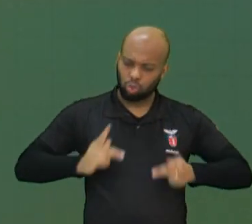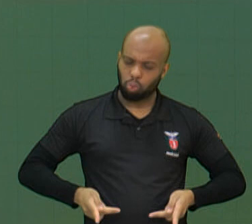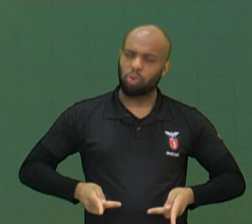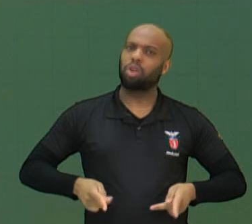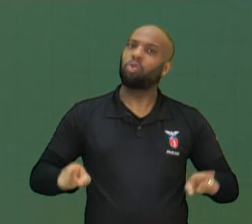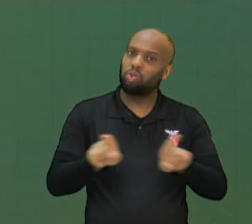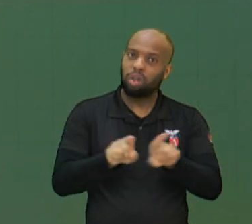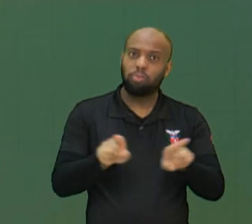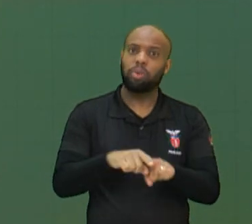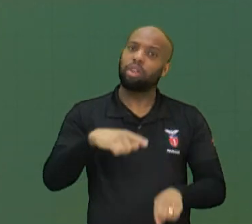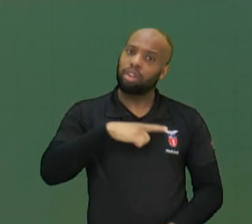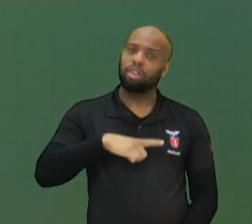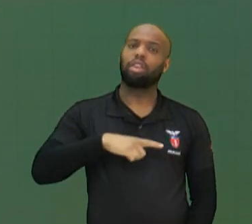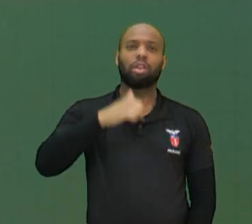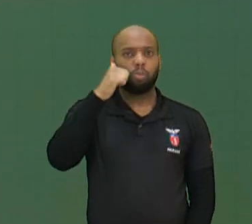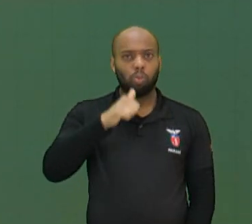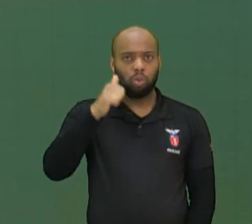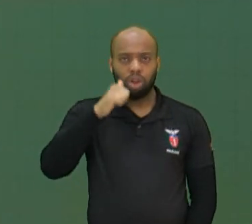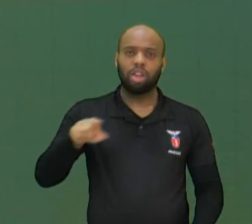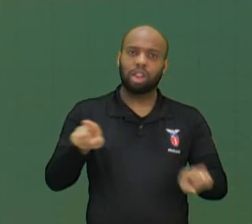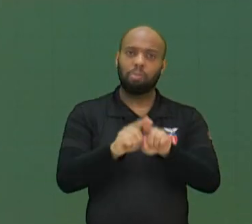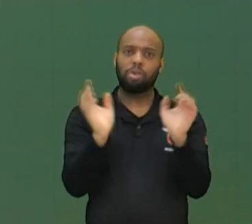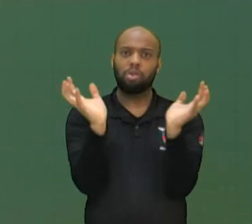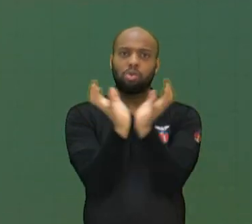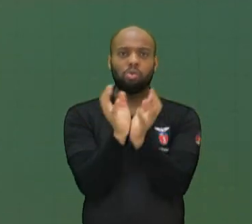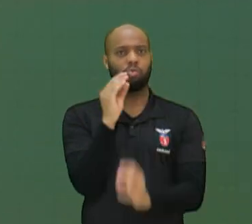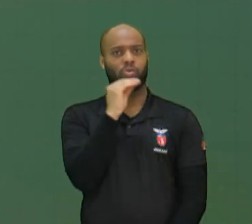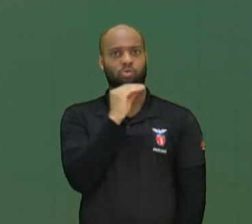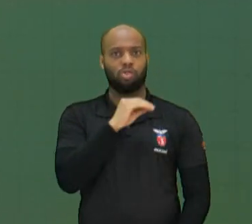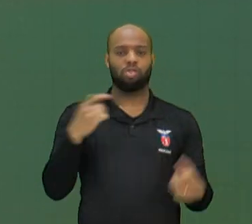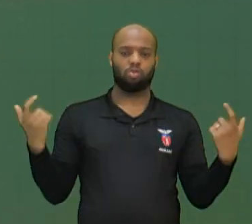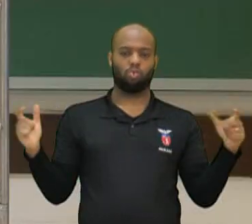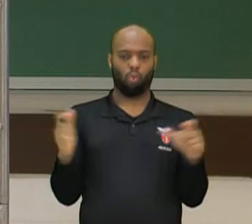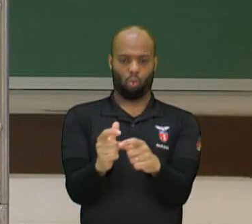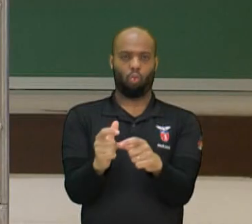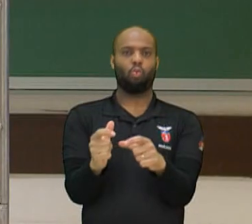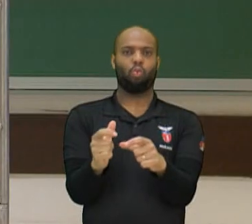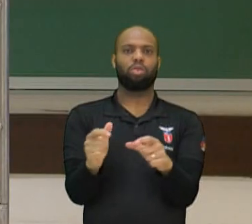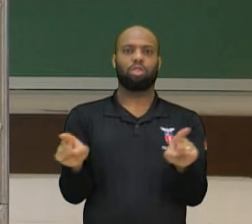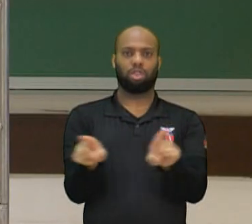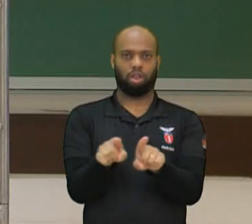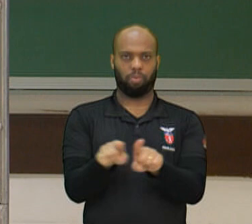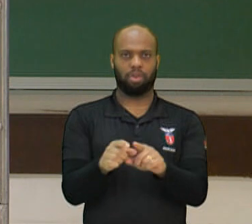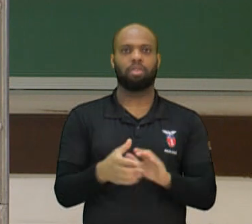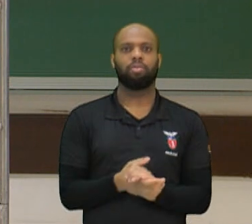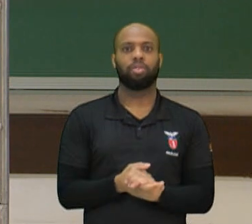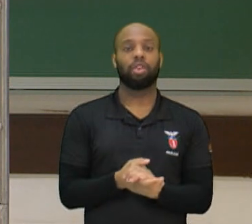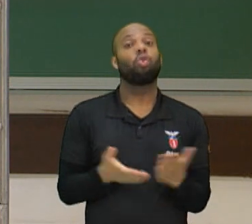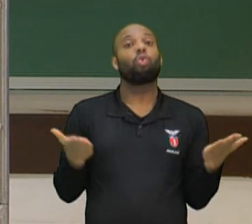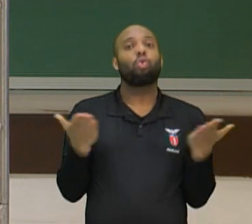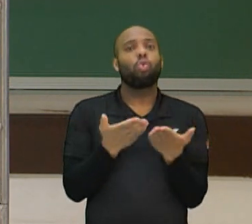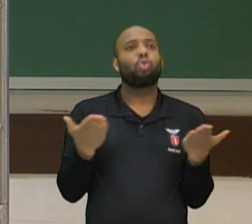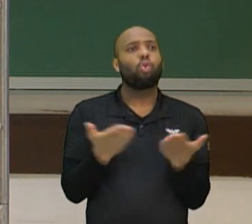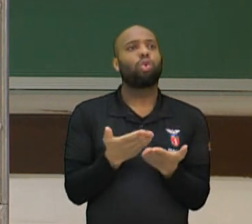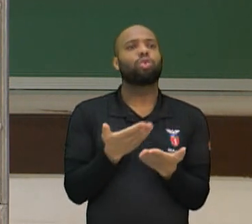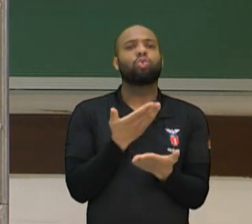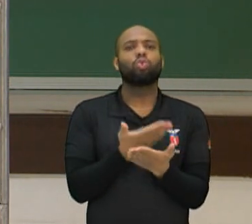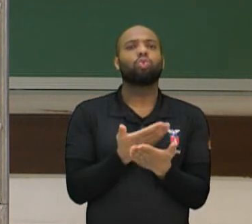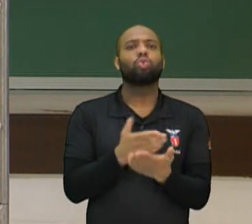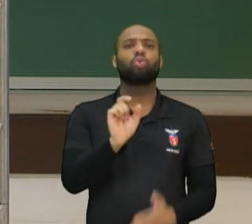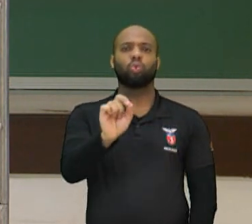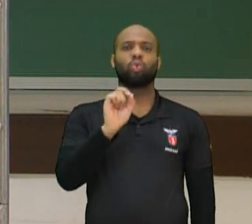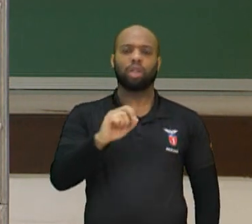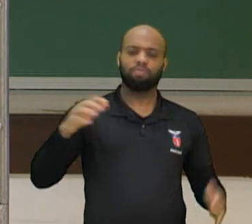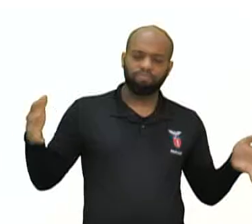as mulheres, grupos vulneráveis e minorias. Na aula de hoje, nós estudamos